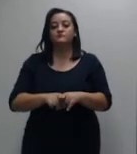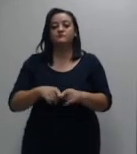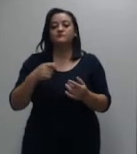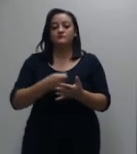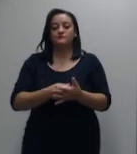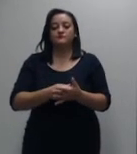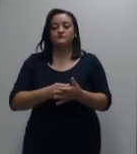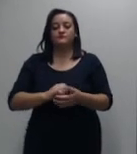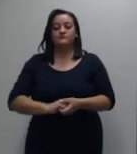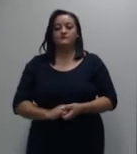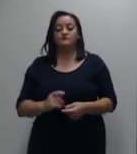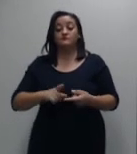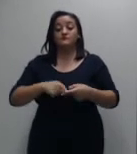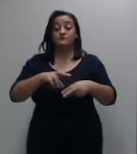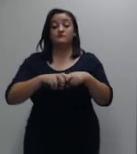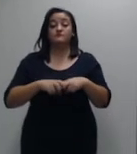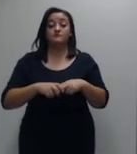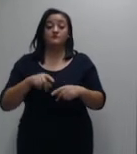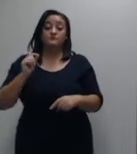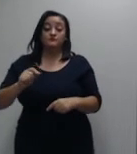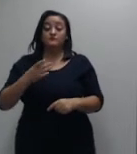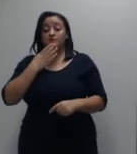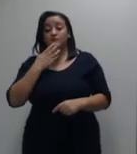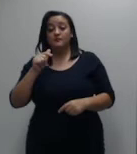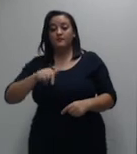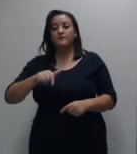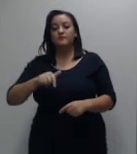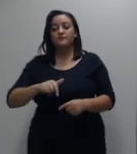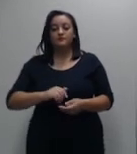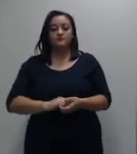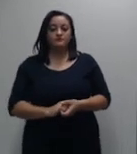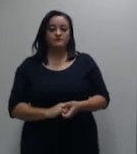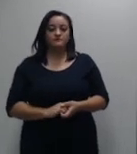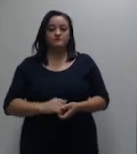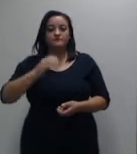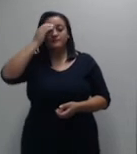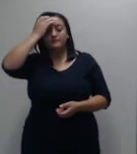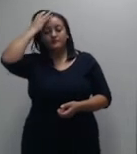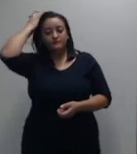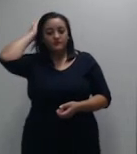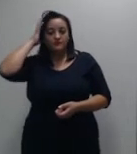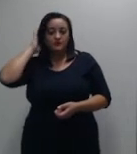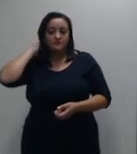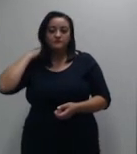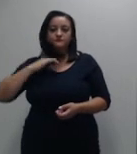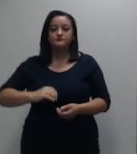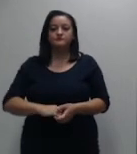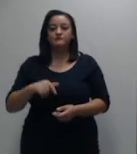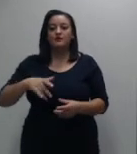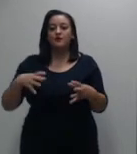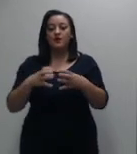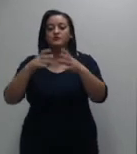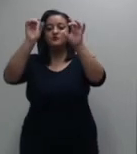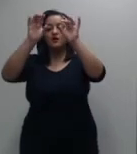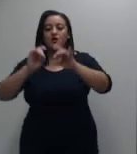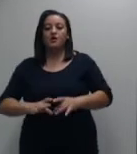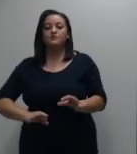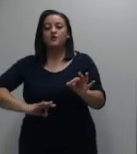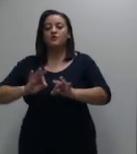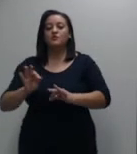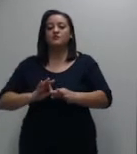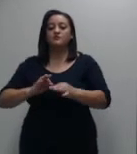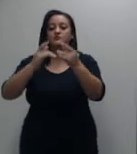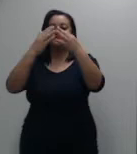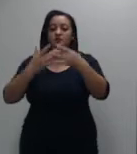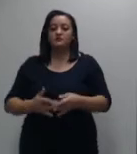o tanto excelências o que se pede aqui é essa a grelha com especial uniformizada e finas é